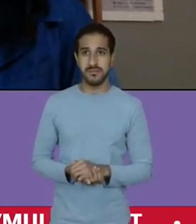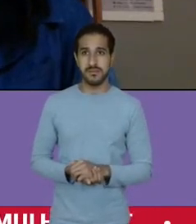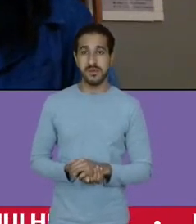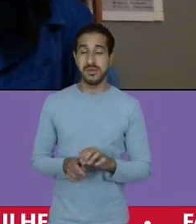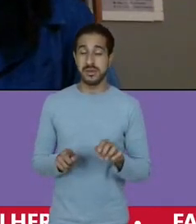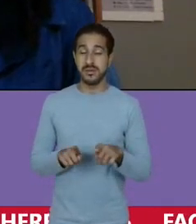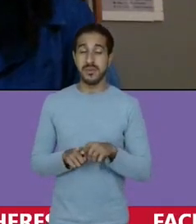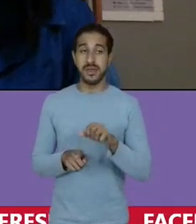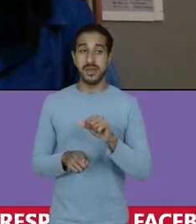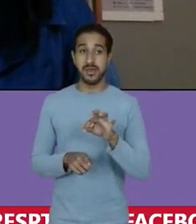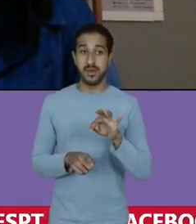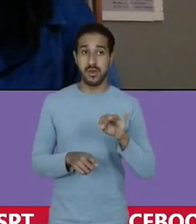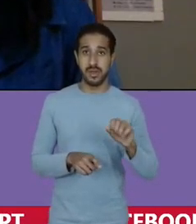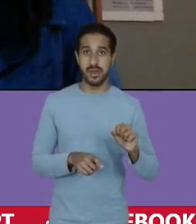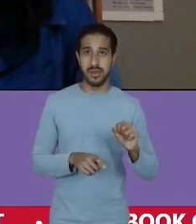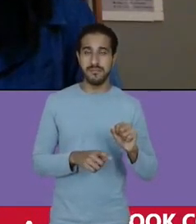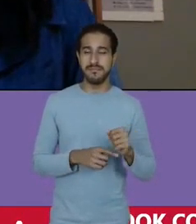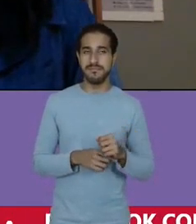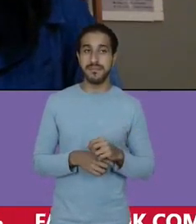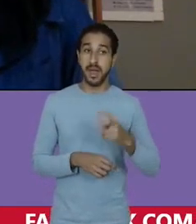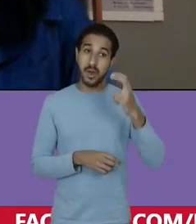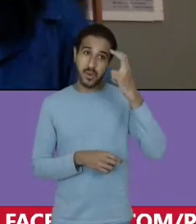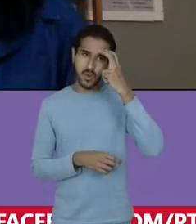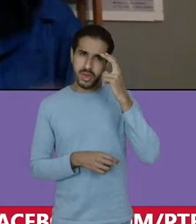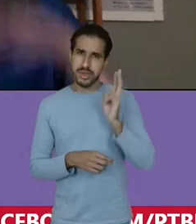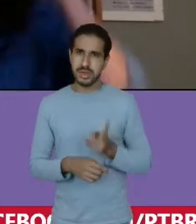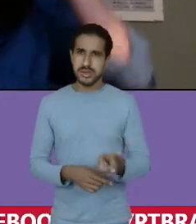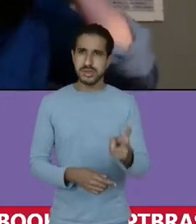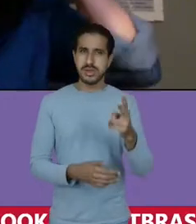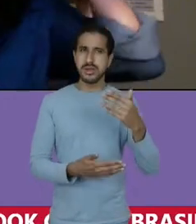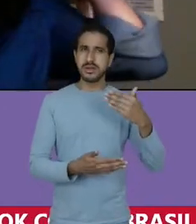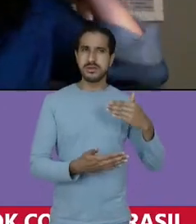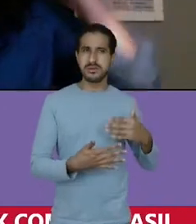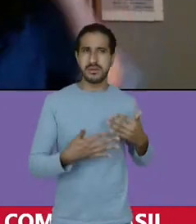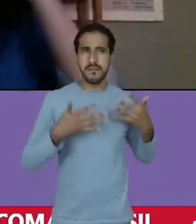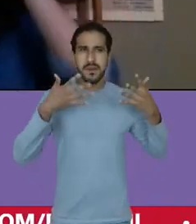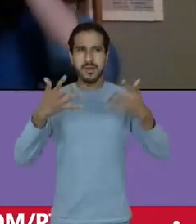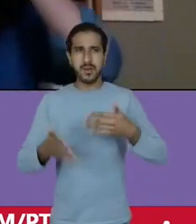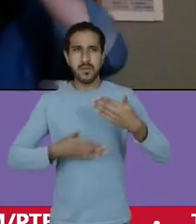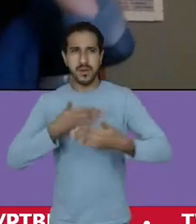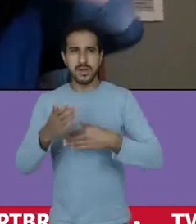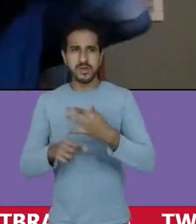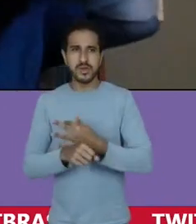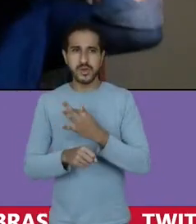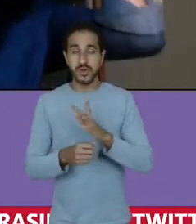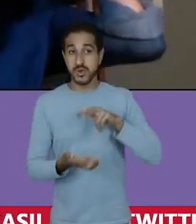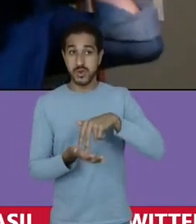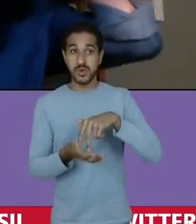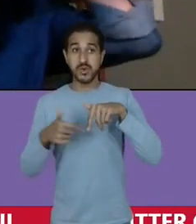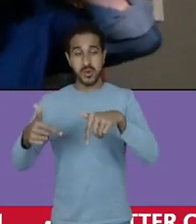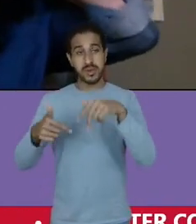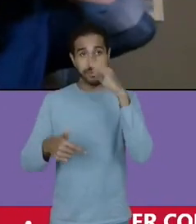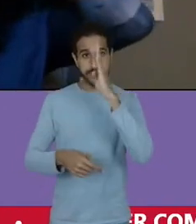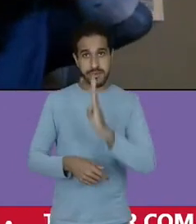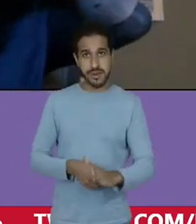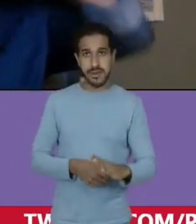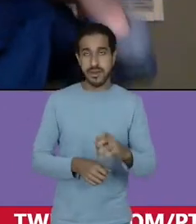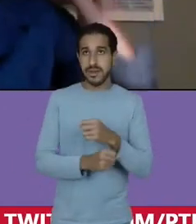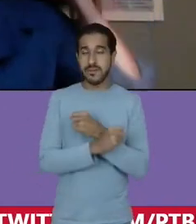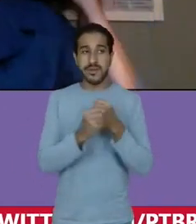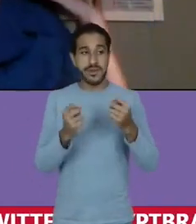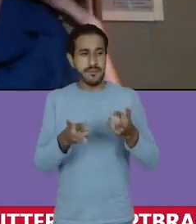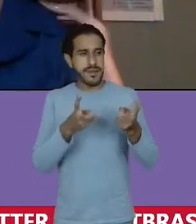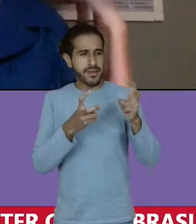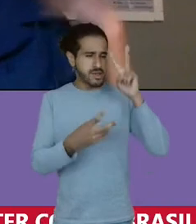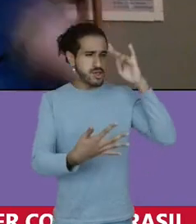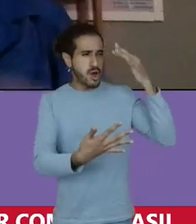E, Antônia, a cultura, ela sempre foi vanguarda nesse processo de resistência do nosso país, né? Você não consegue ver